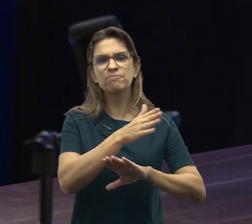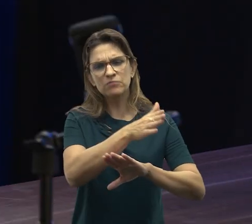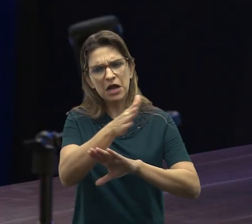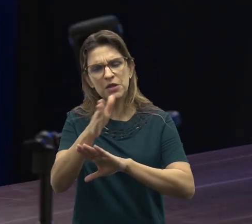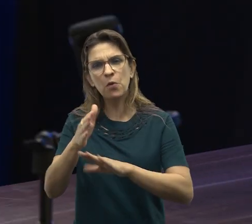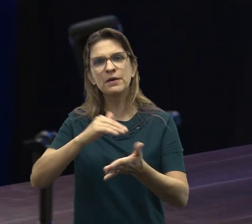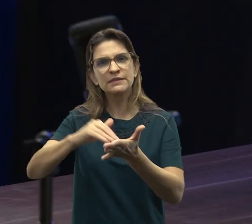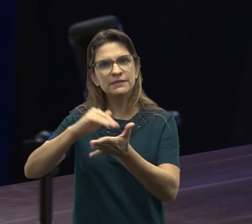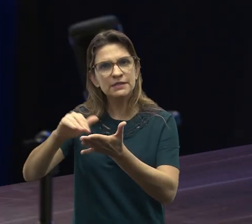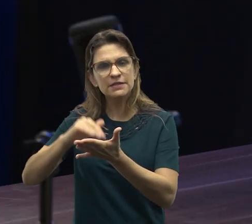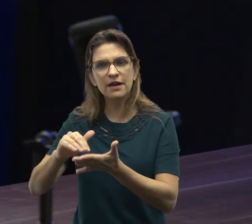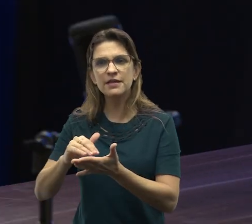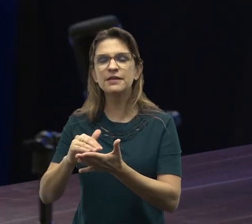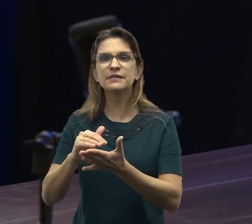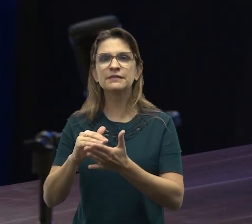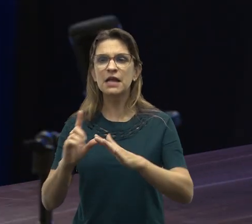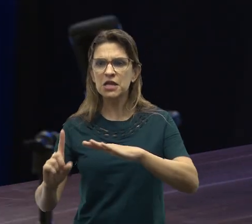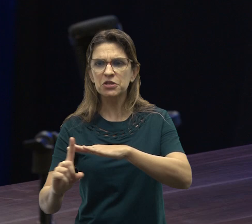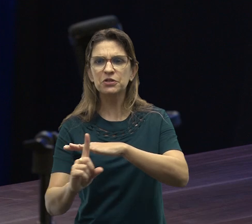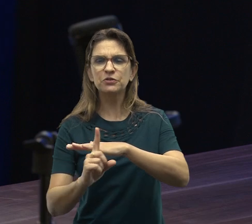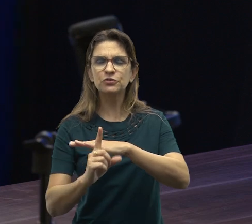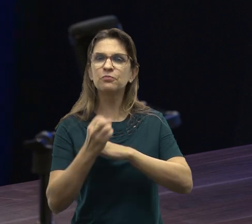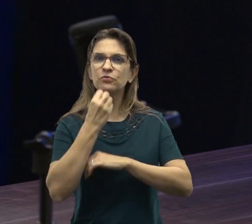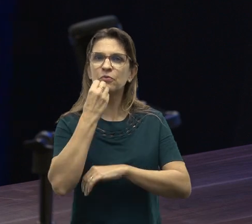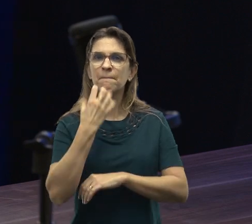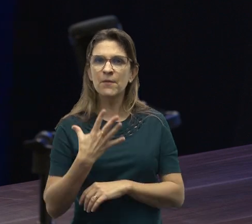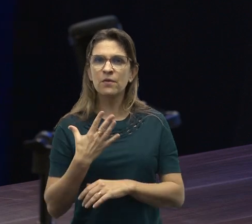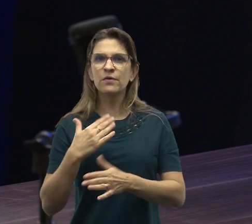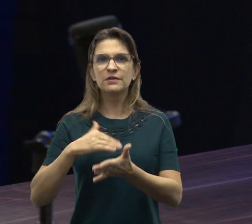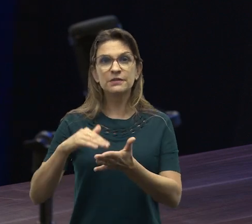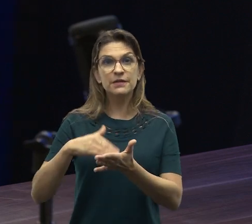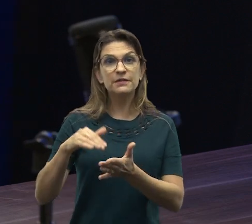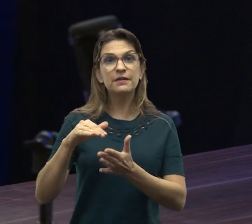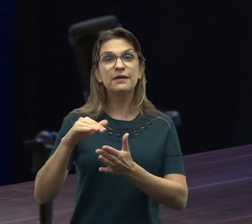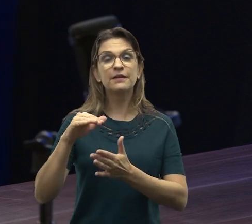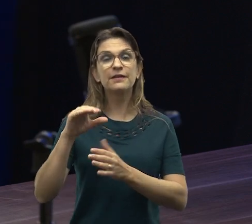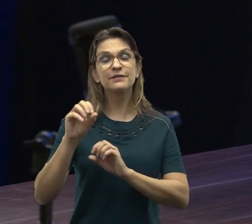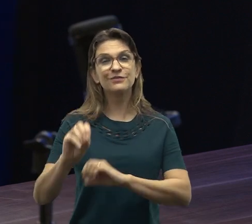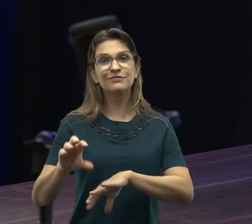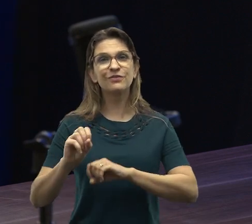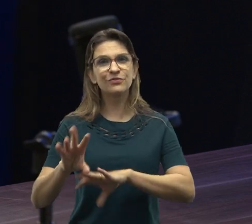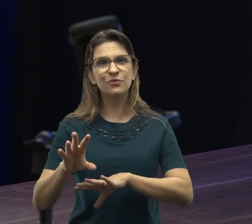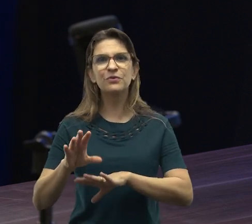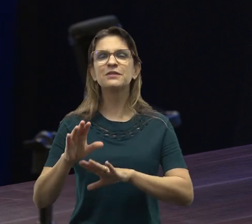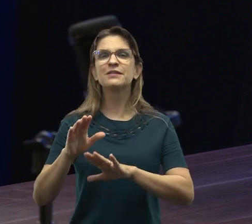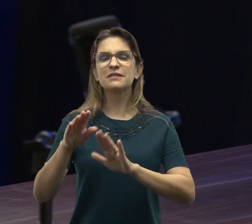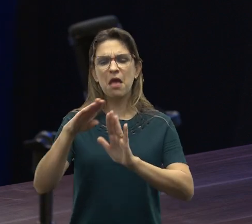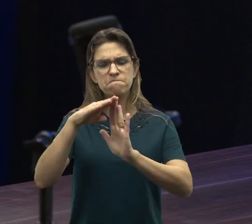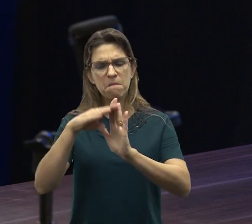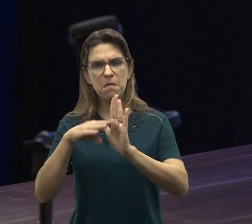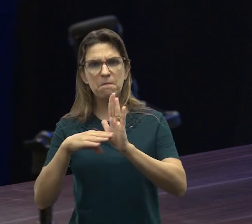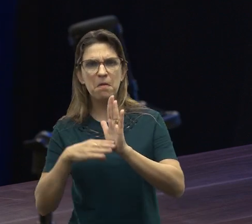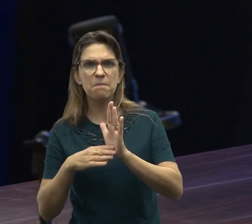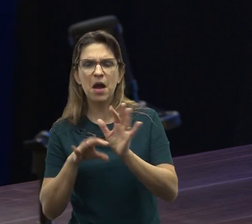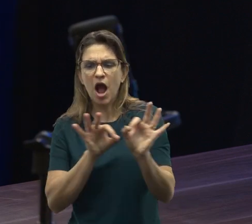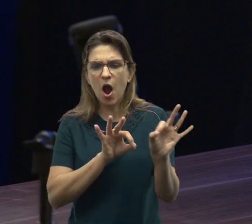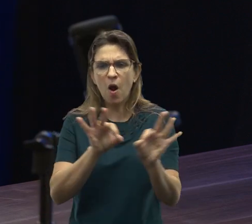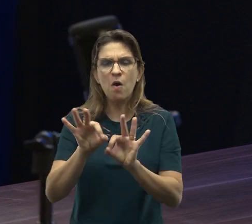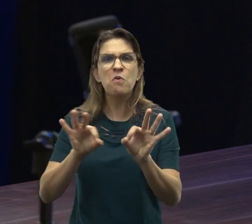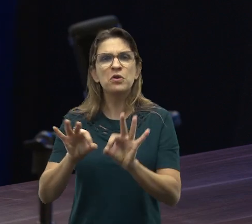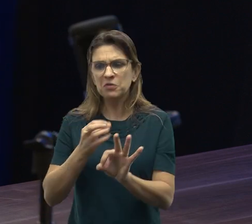bem recebido, entendi o funcionamento e o planejamento da Secretaria de Educação, realmente me impressionou